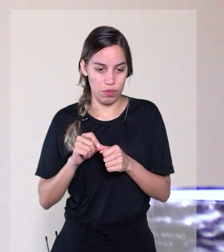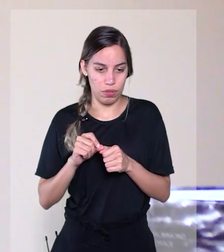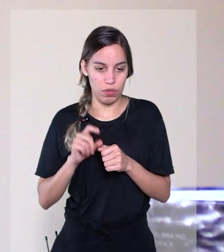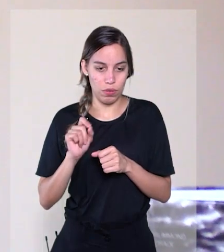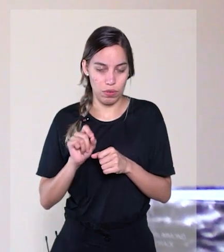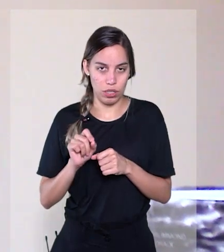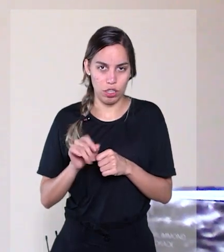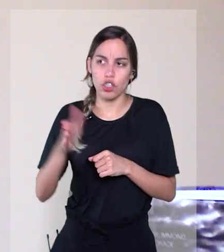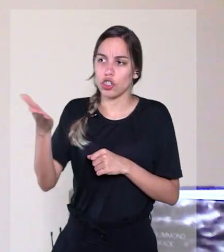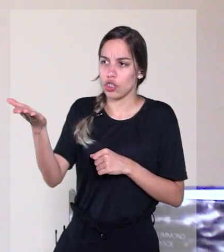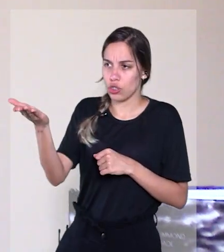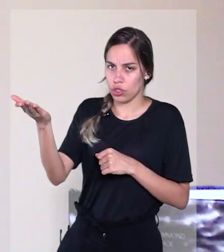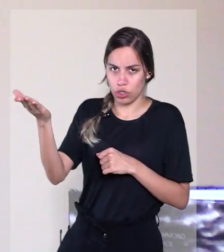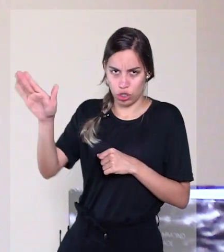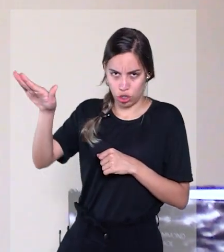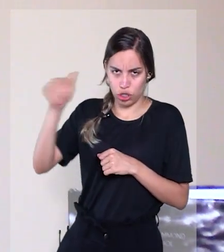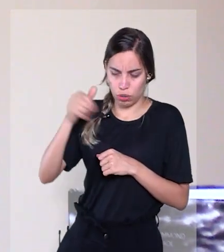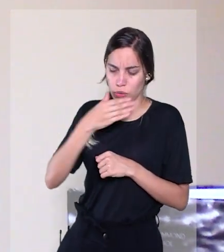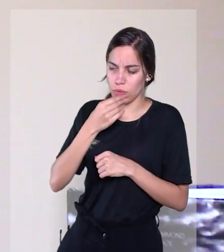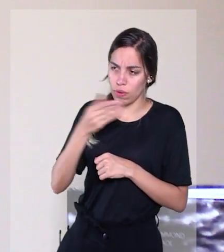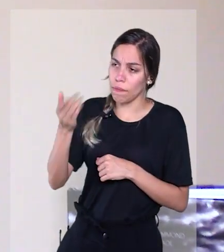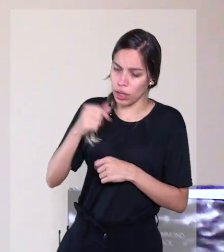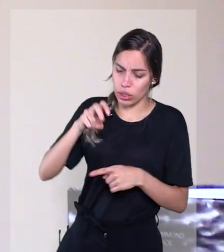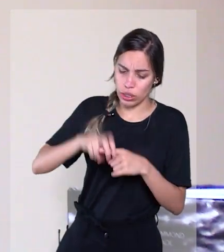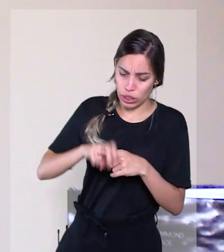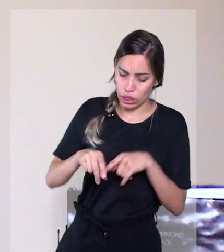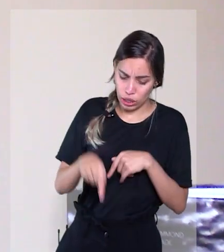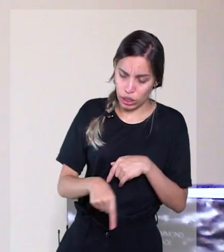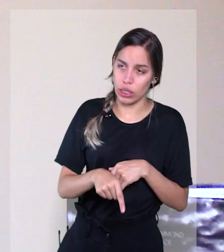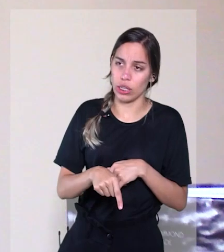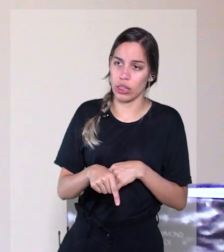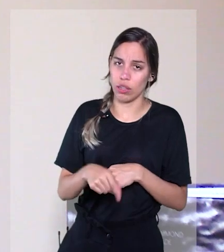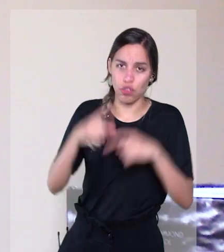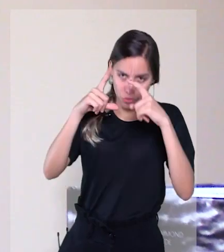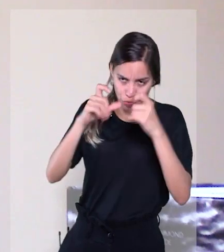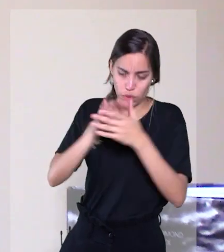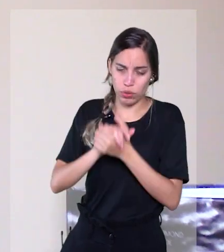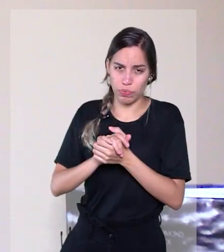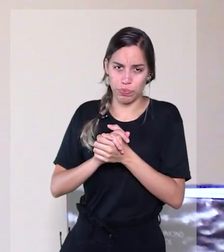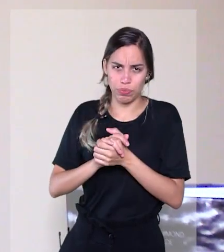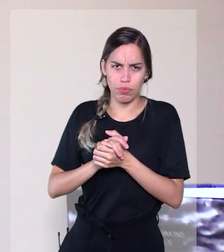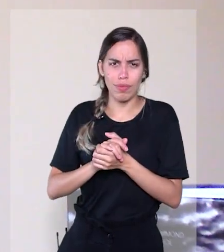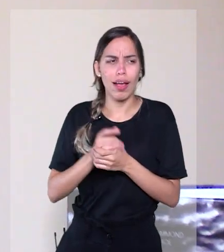botou o Carlos sentado no chão. O Carlos gostava, assim, apesar de que ele não era uma pessoa vaidosa. Por exemplo, o